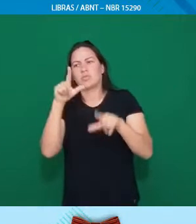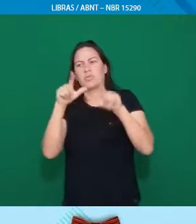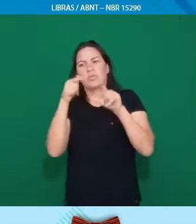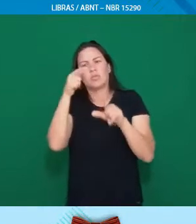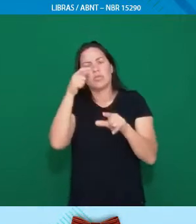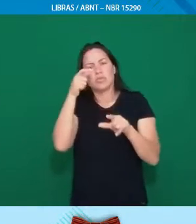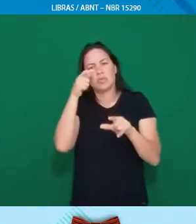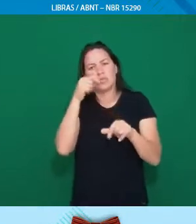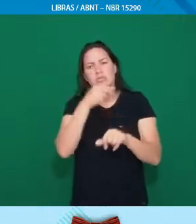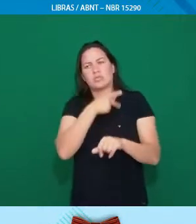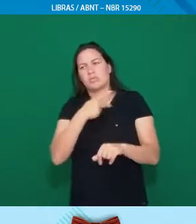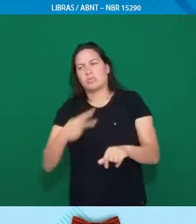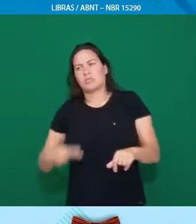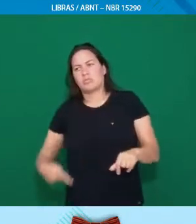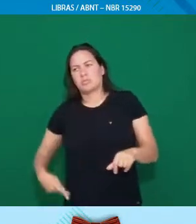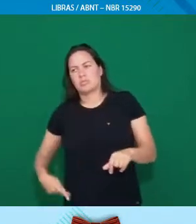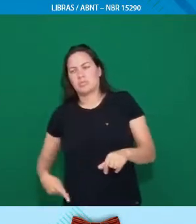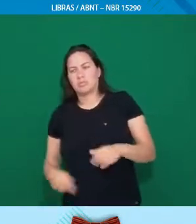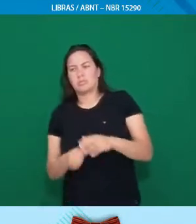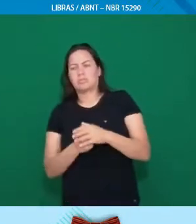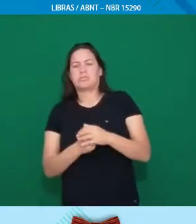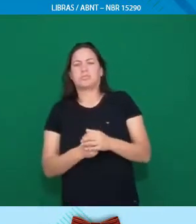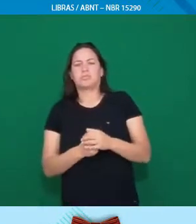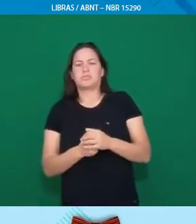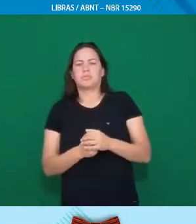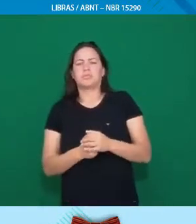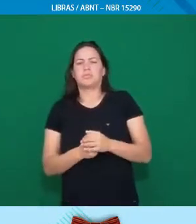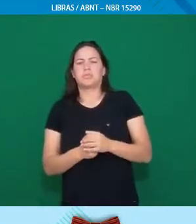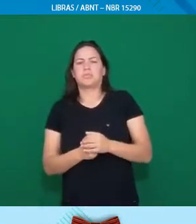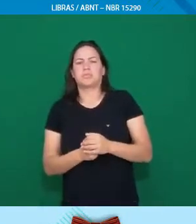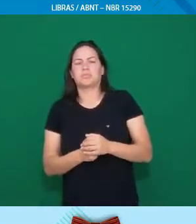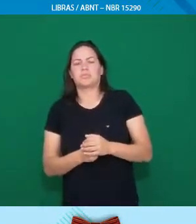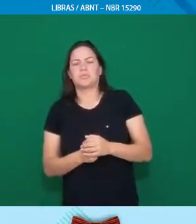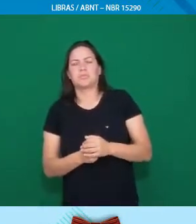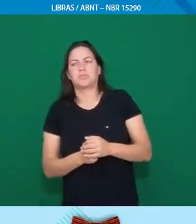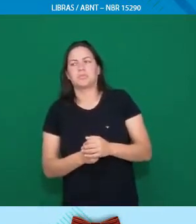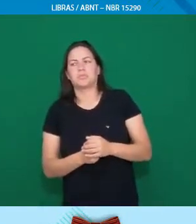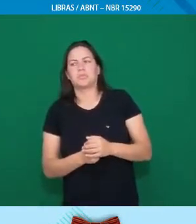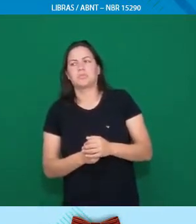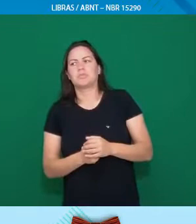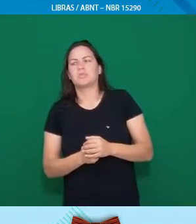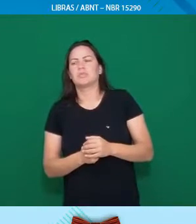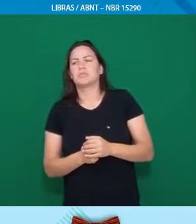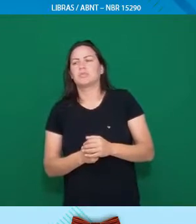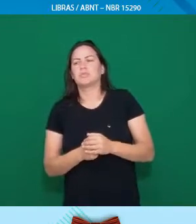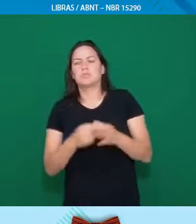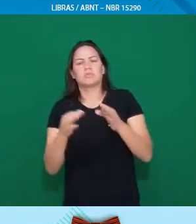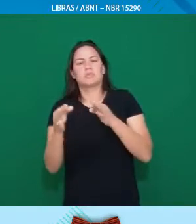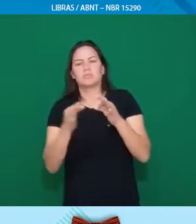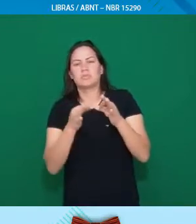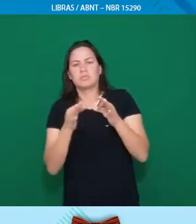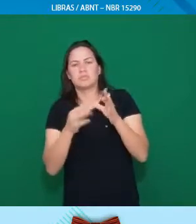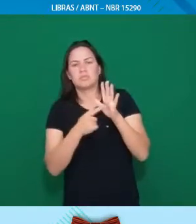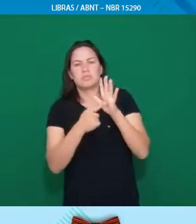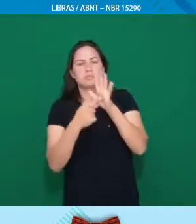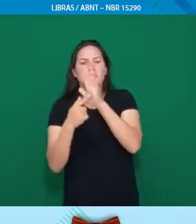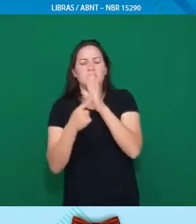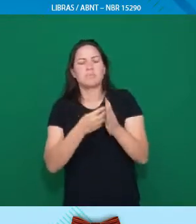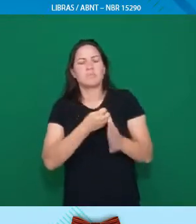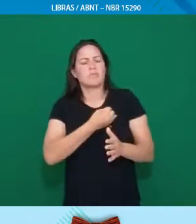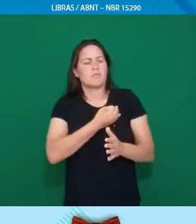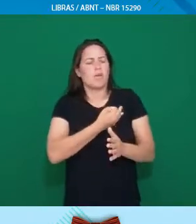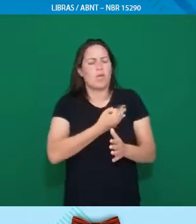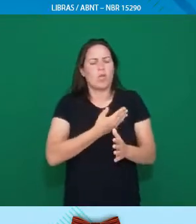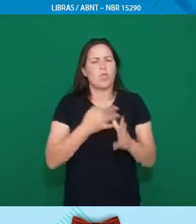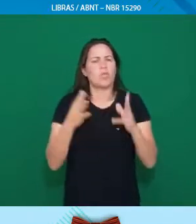espectador também não gosto Presidente cumprimentou dos colegas também que estão nos acompanhando e eu preparei para hoje um balanço